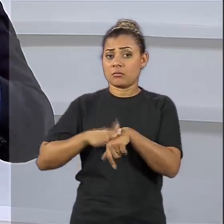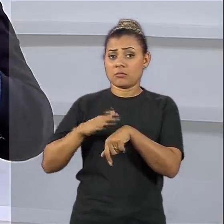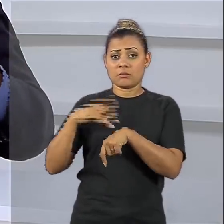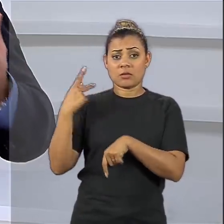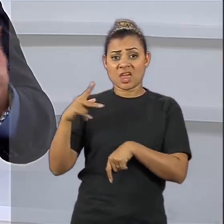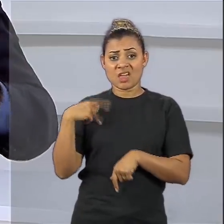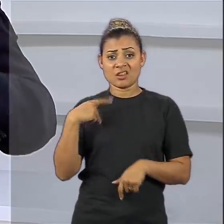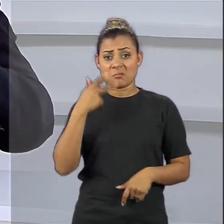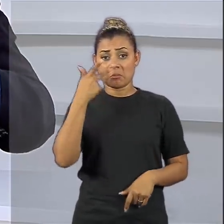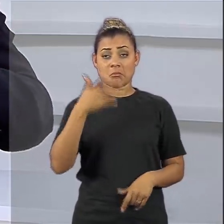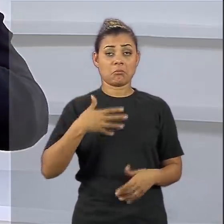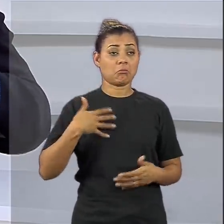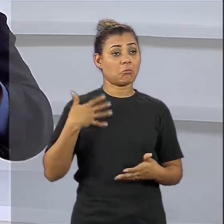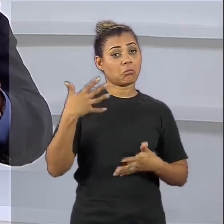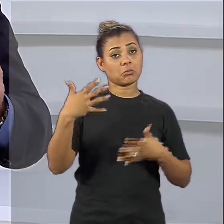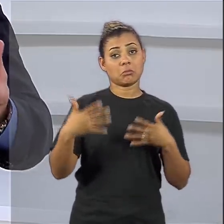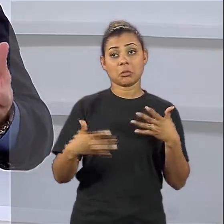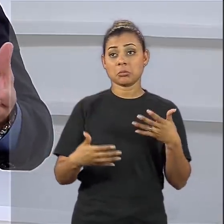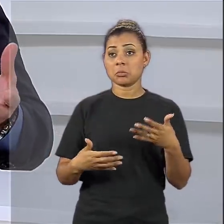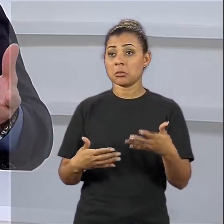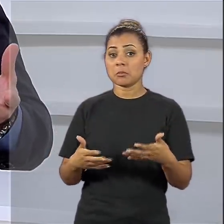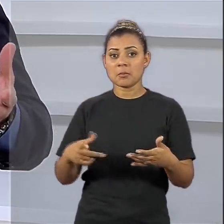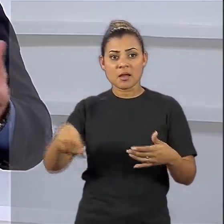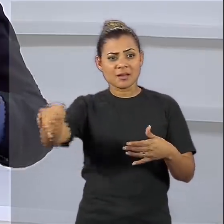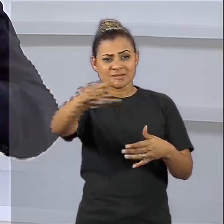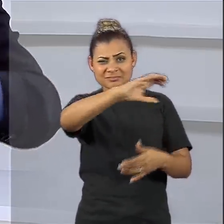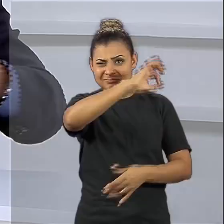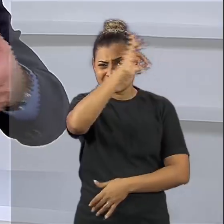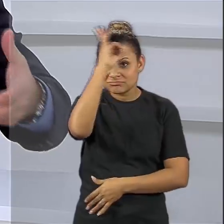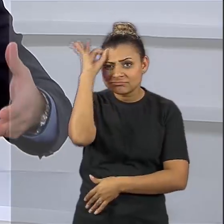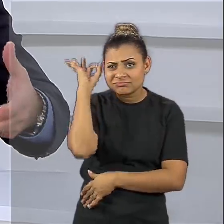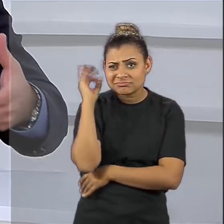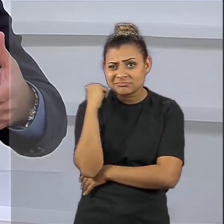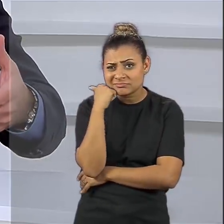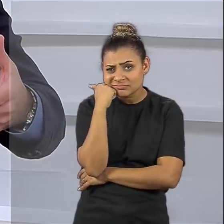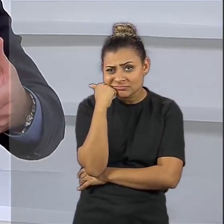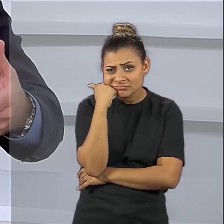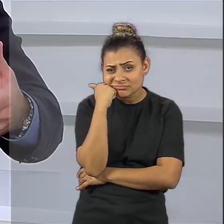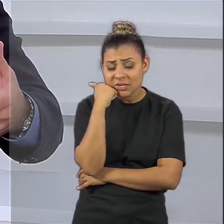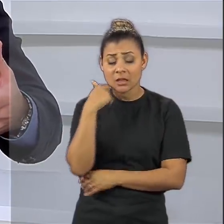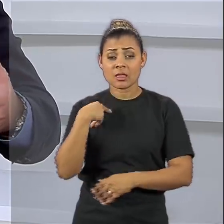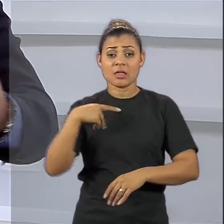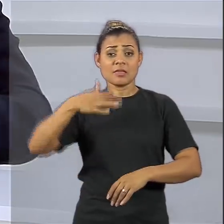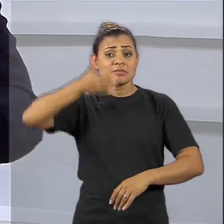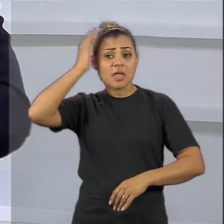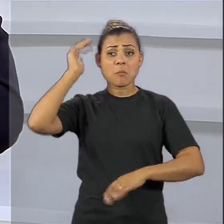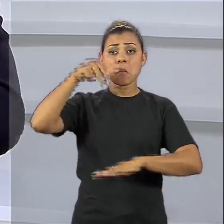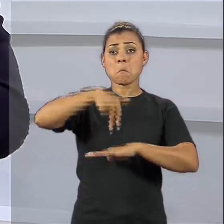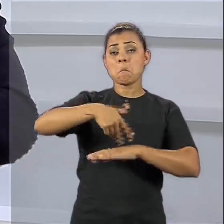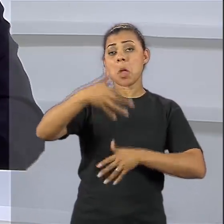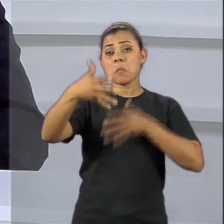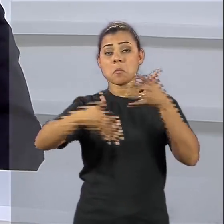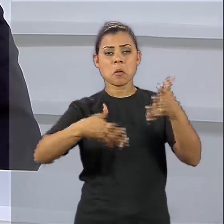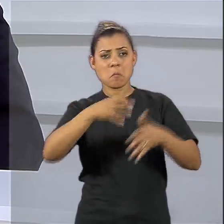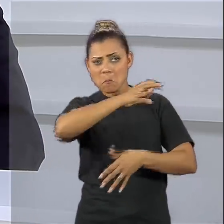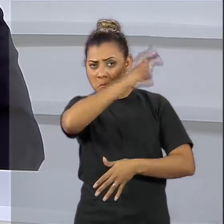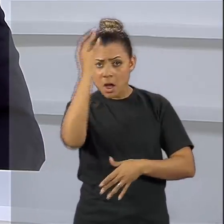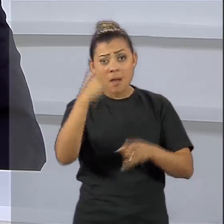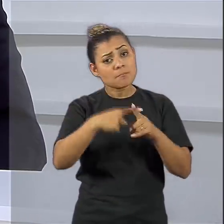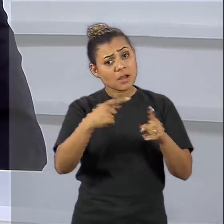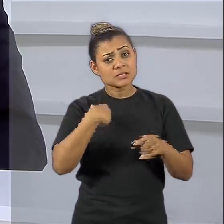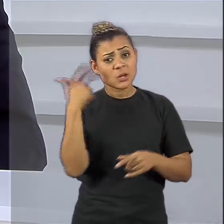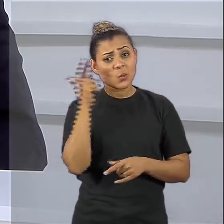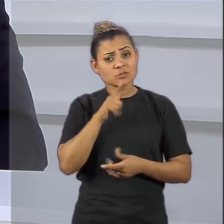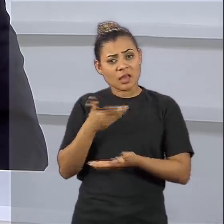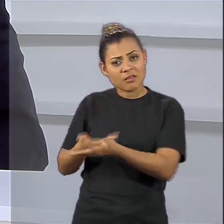carisma, fale daquele modo absolutamente incompreensível para a maior parte da população, e isso não lhe renda frutos com o eleitorado, ele sabe lidar com seus colegas.